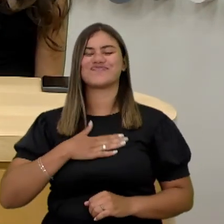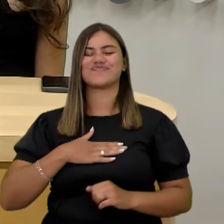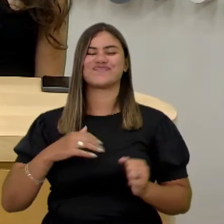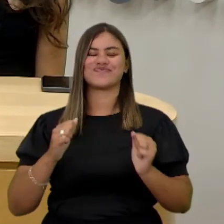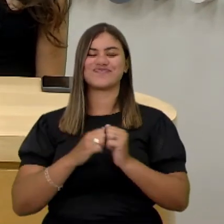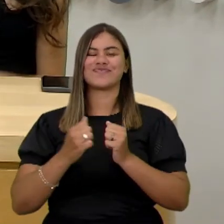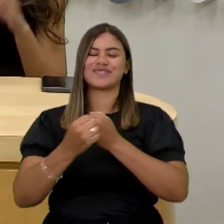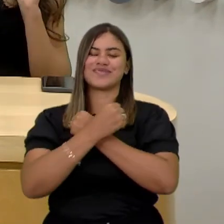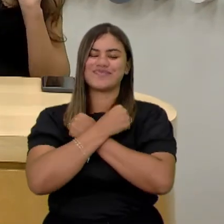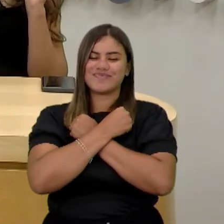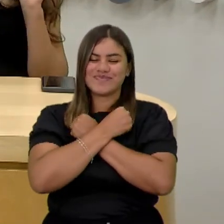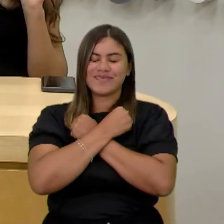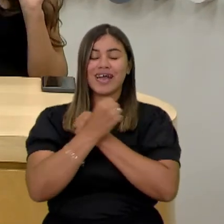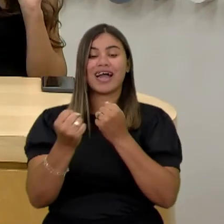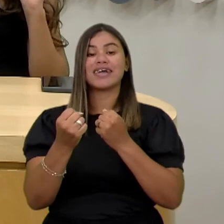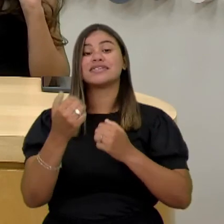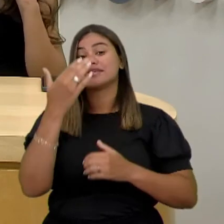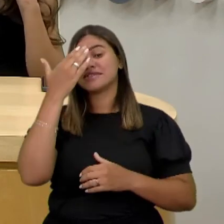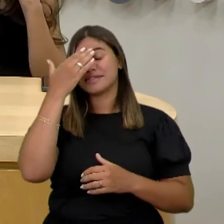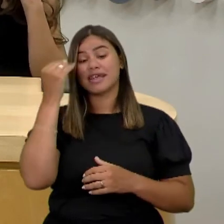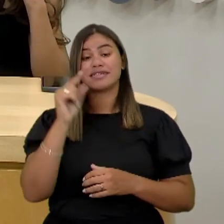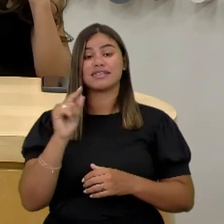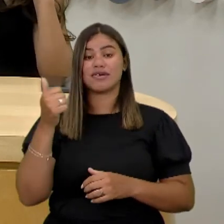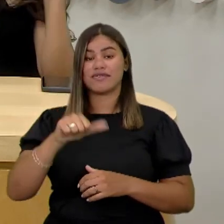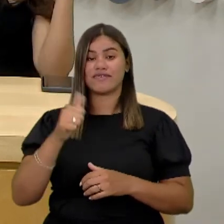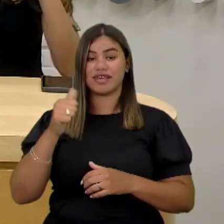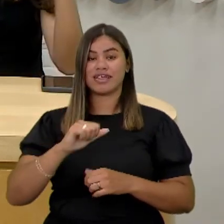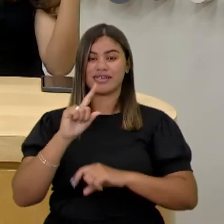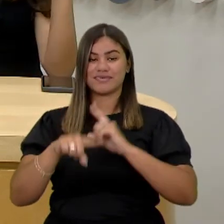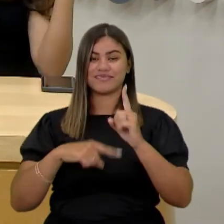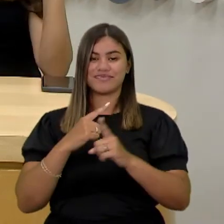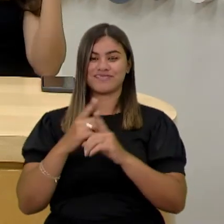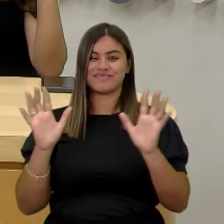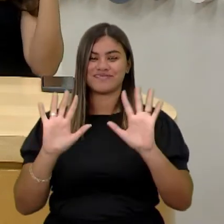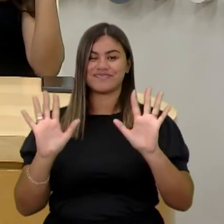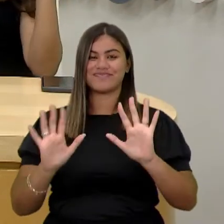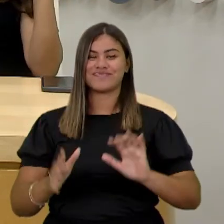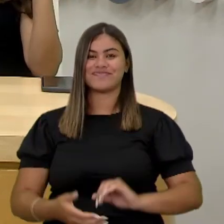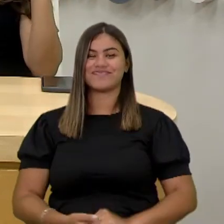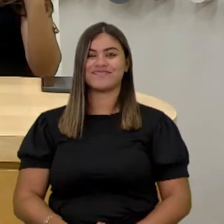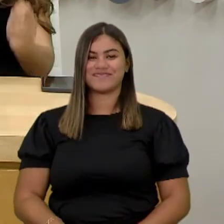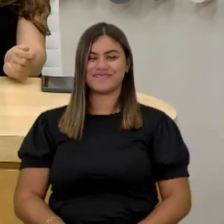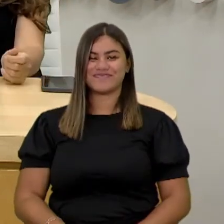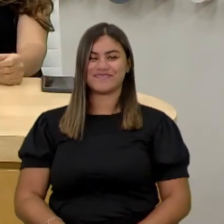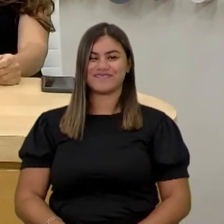grande abraço para vocês. Não esqueça de avaliar essa aula. Um grande abraço. Tchau, tchau. Valeu.